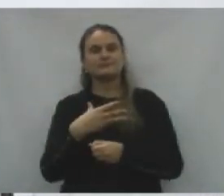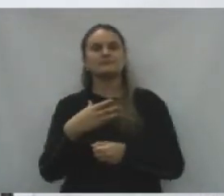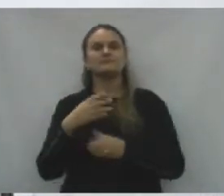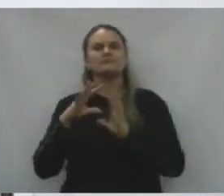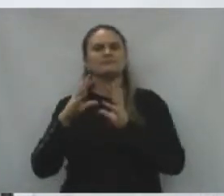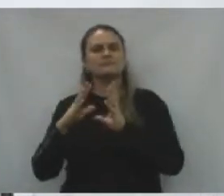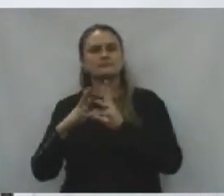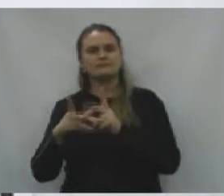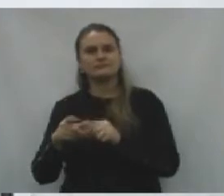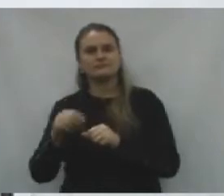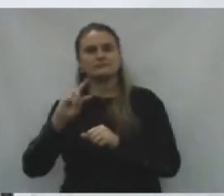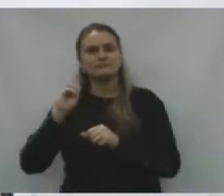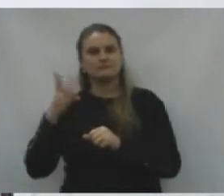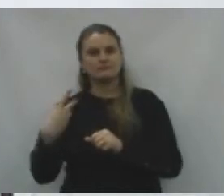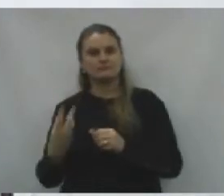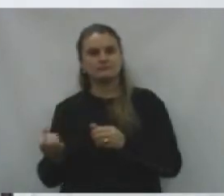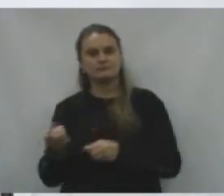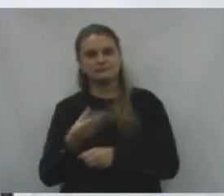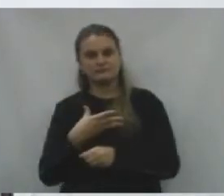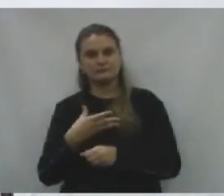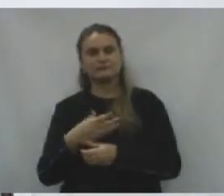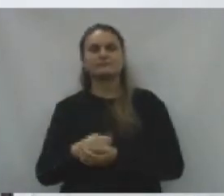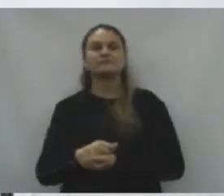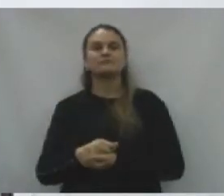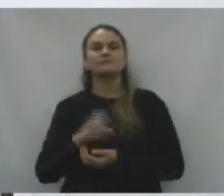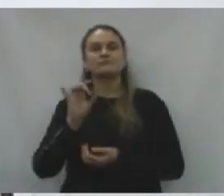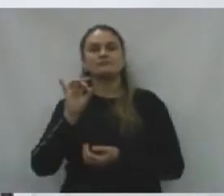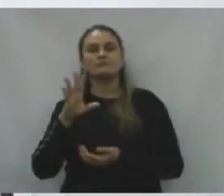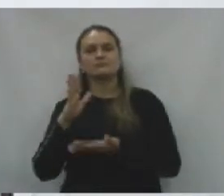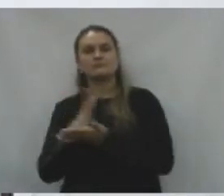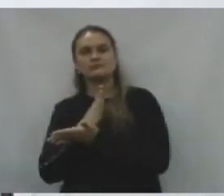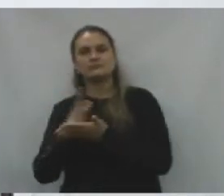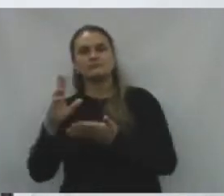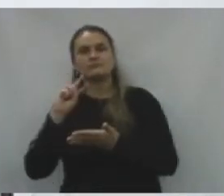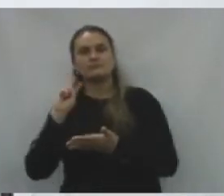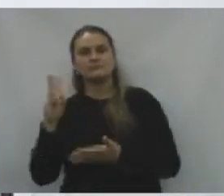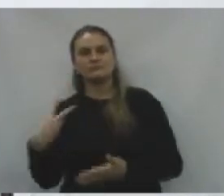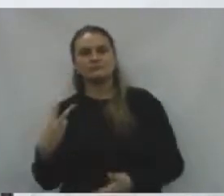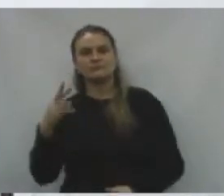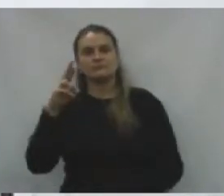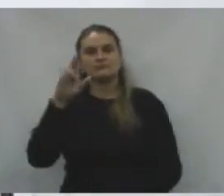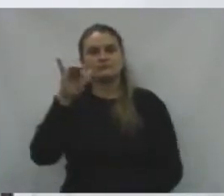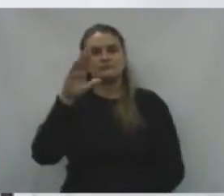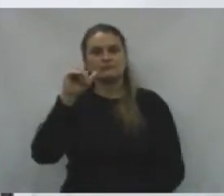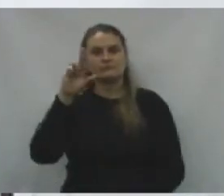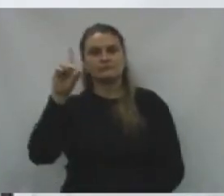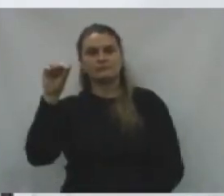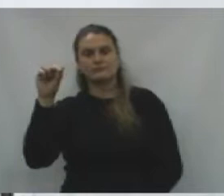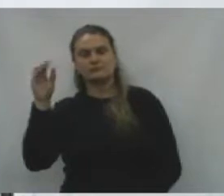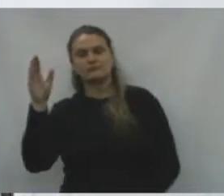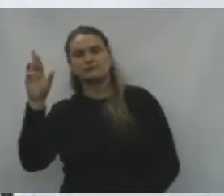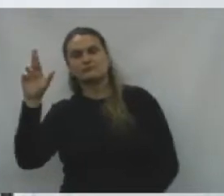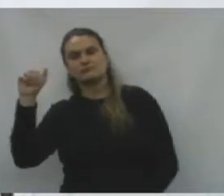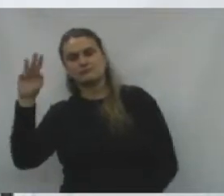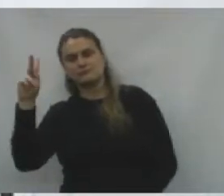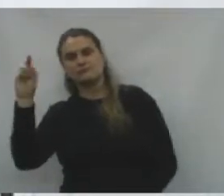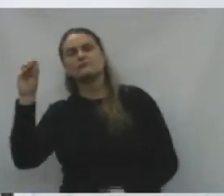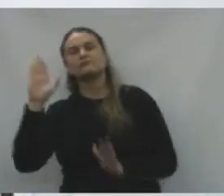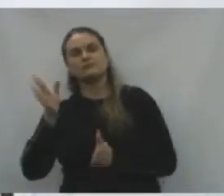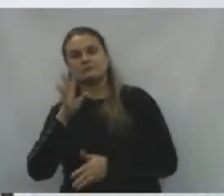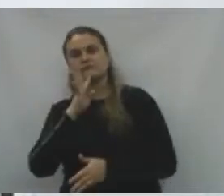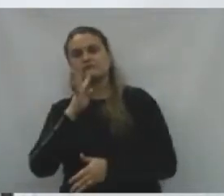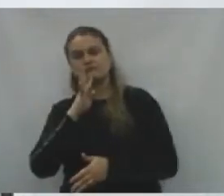quase totalitária da Casa, com exceção dos vereadores Sass e Valdecir, a quem já